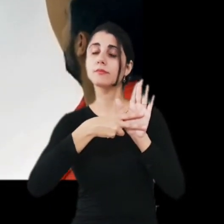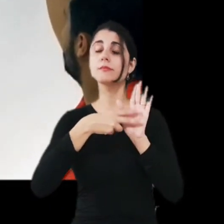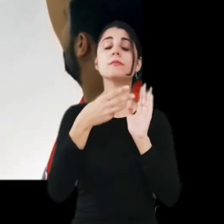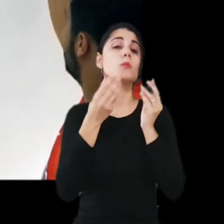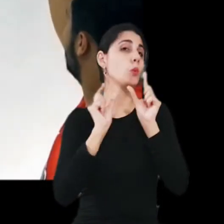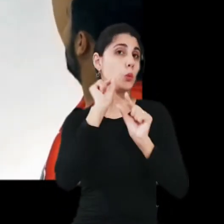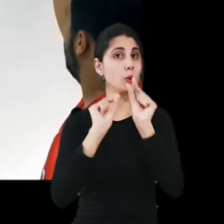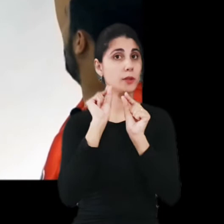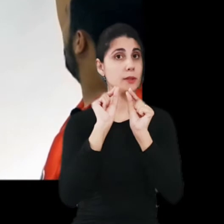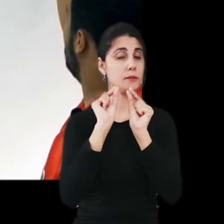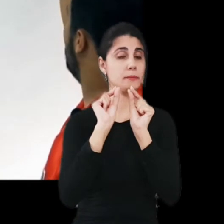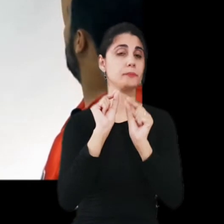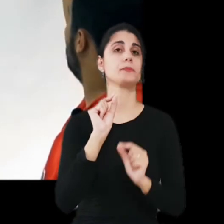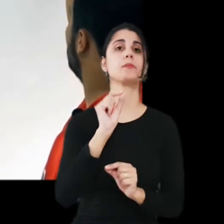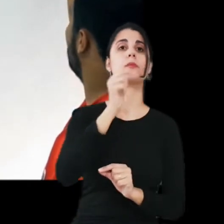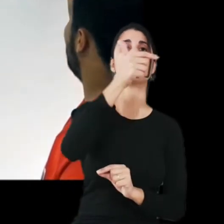a